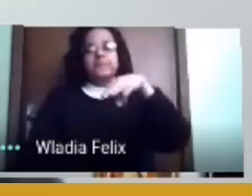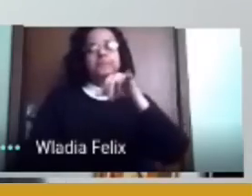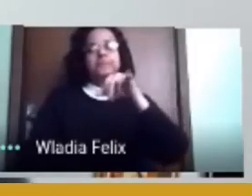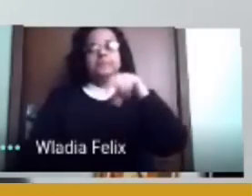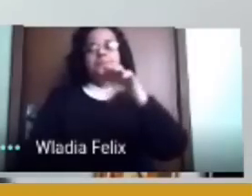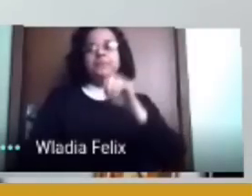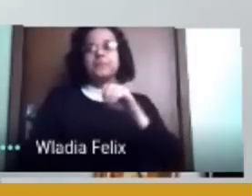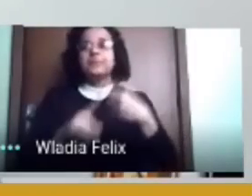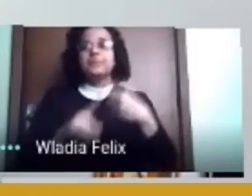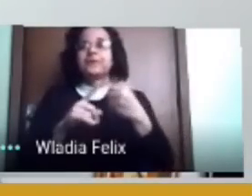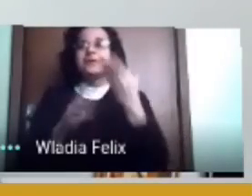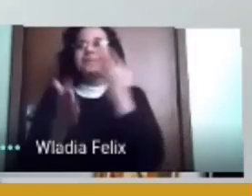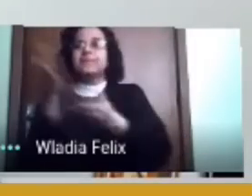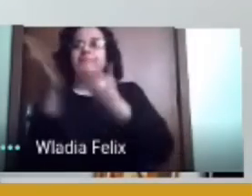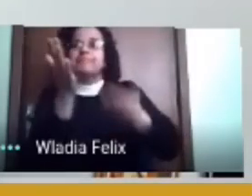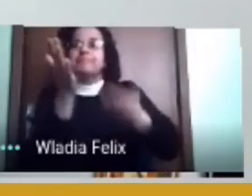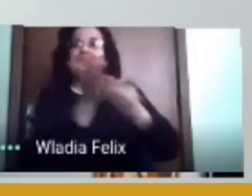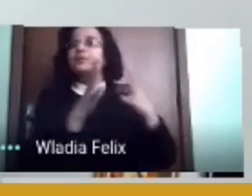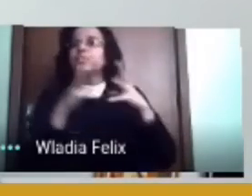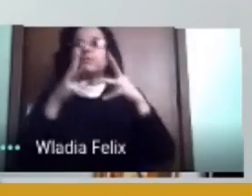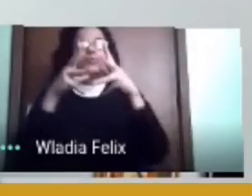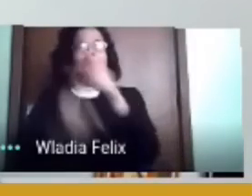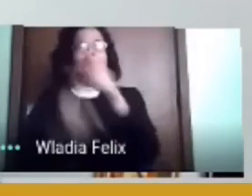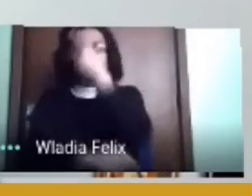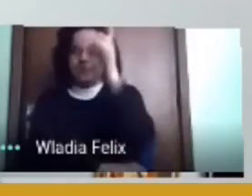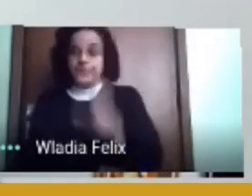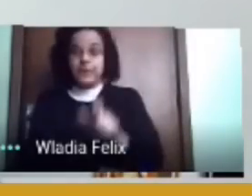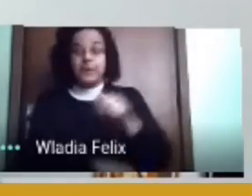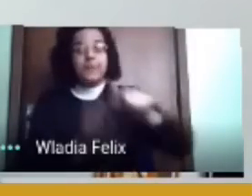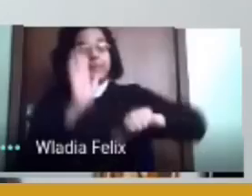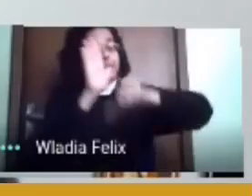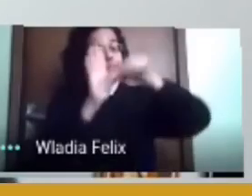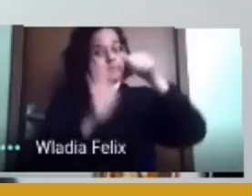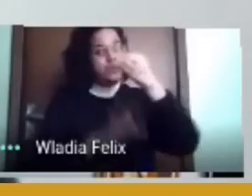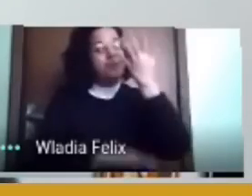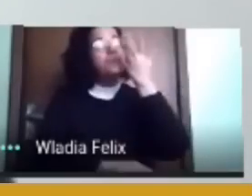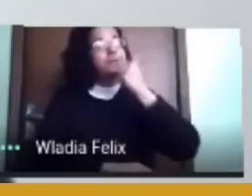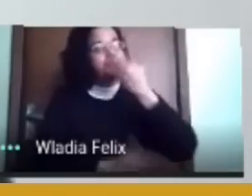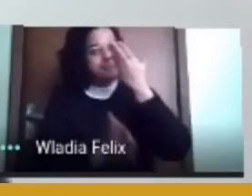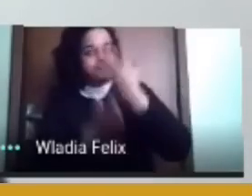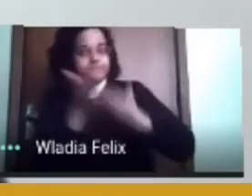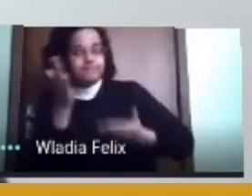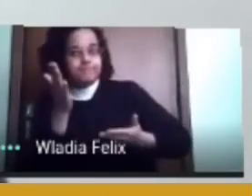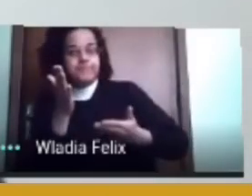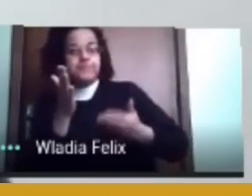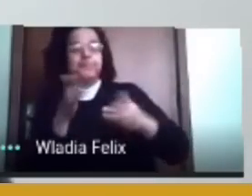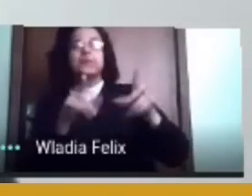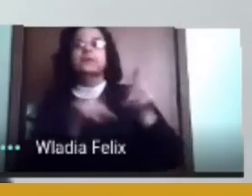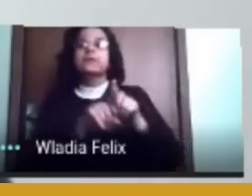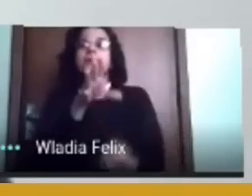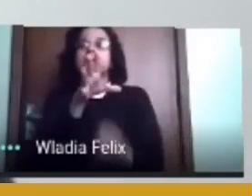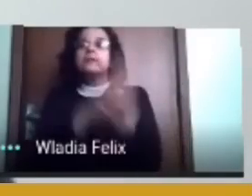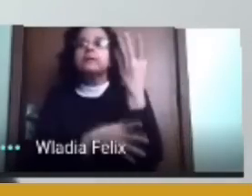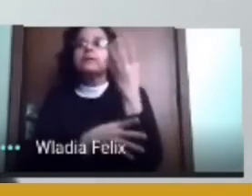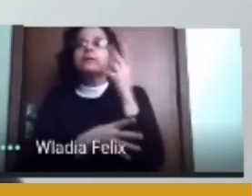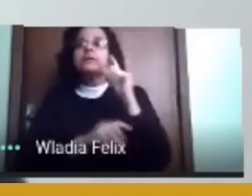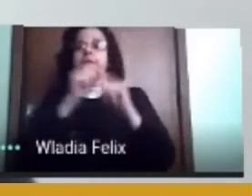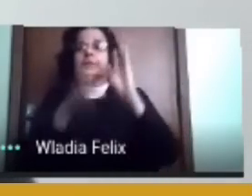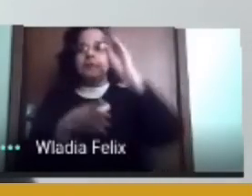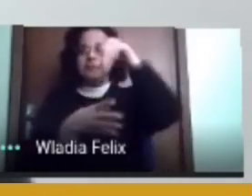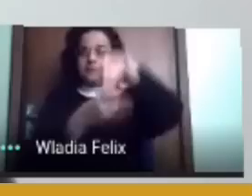criança perde em primeiro lugar, evidente. Isso acaba por criar uma situação dentro da família e, para além disso,